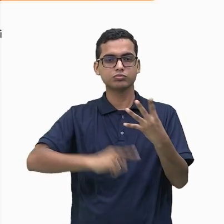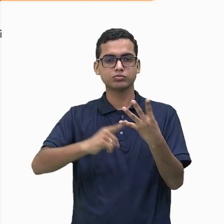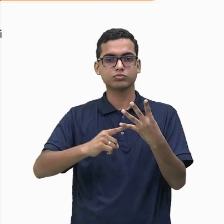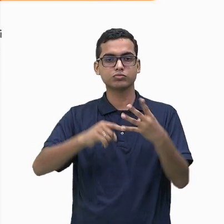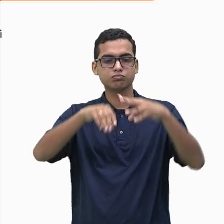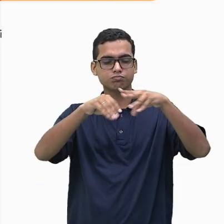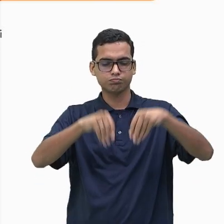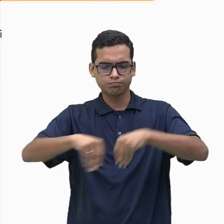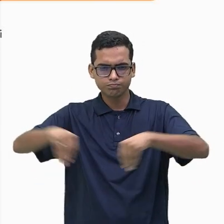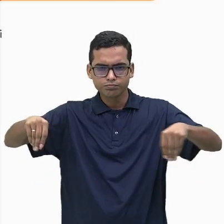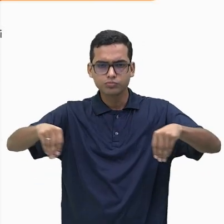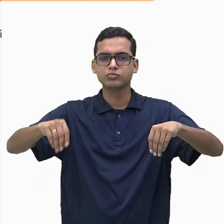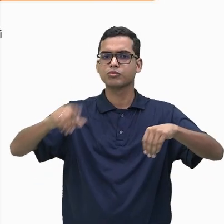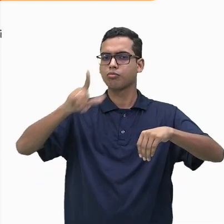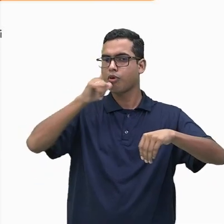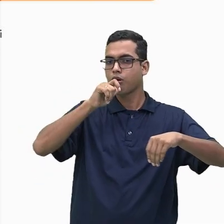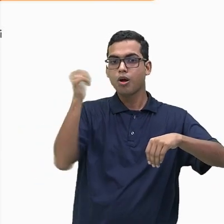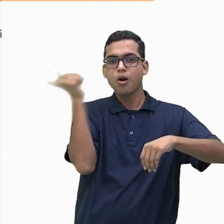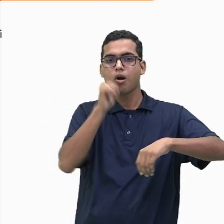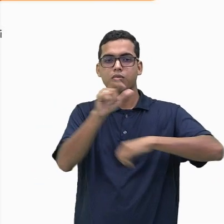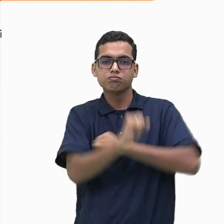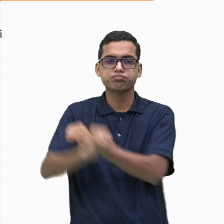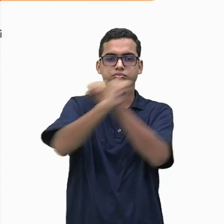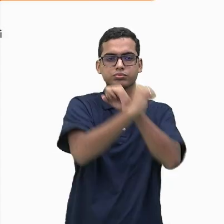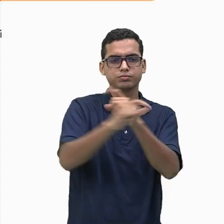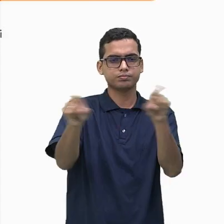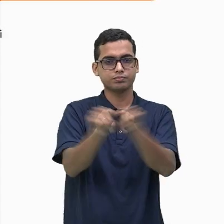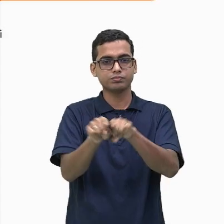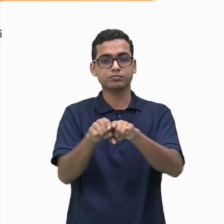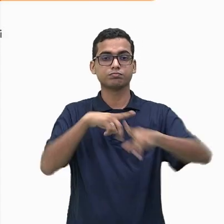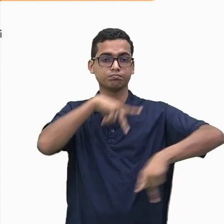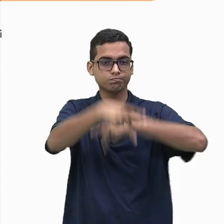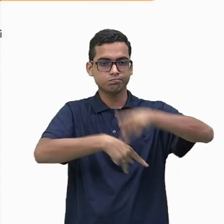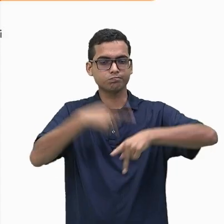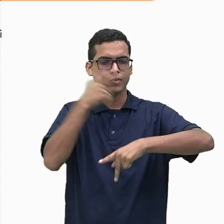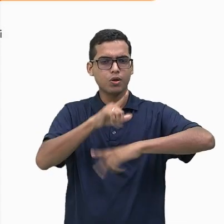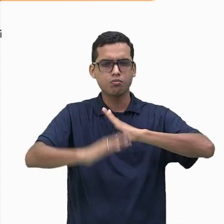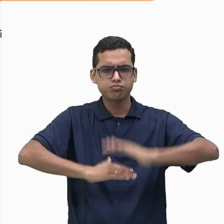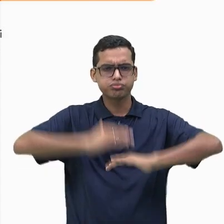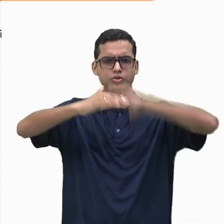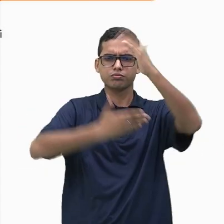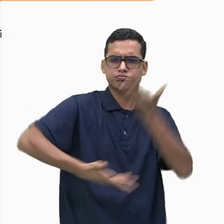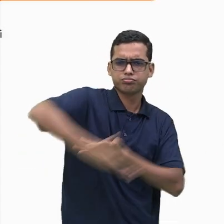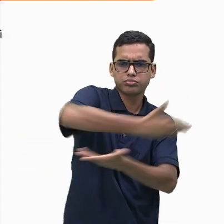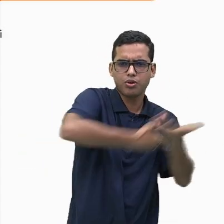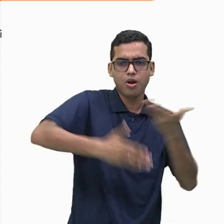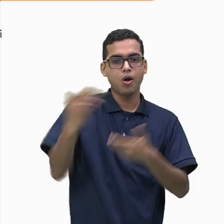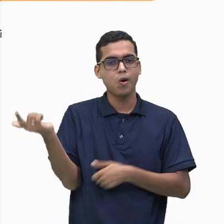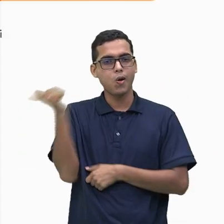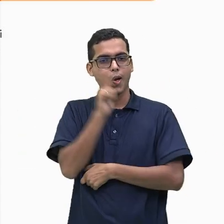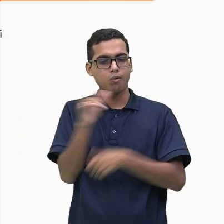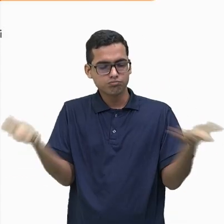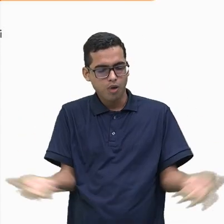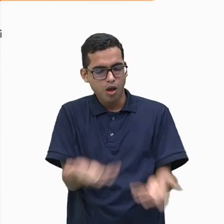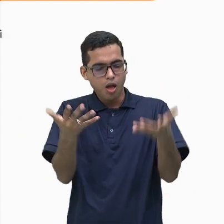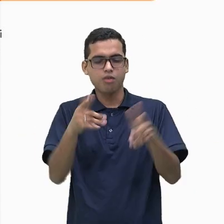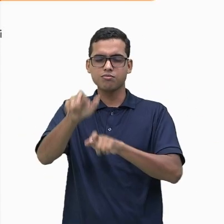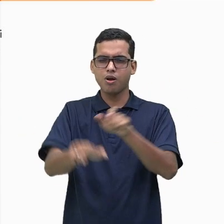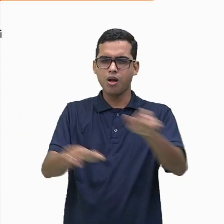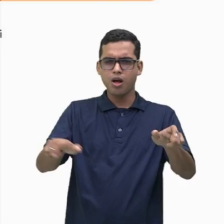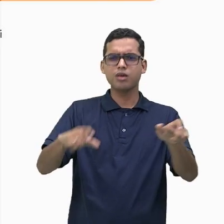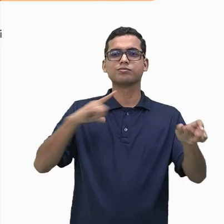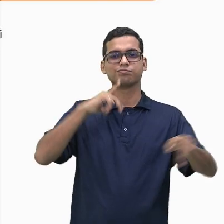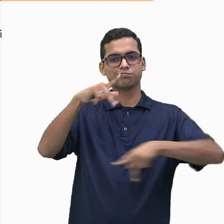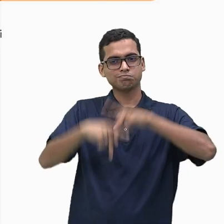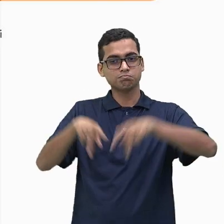quê? O envolvimento da população que está naquela área, né? Mas também eles acabam utilizando aquela